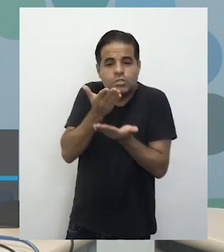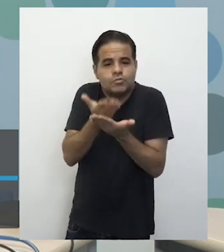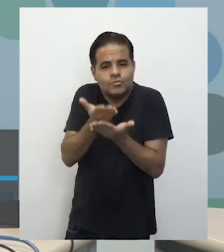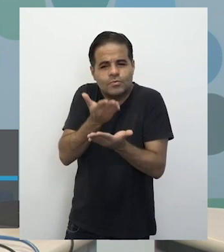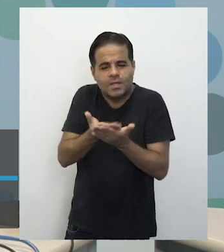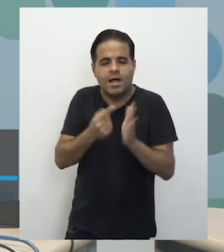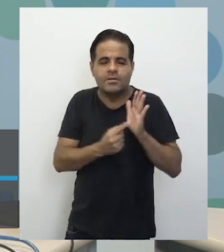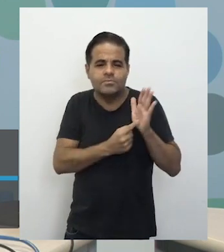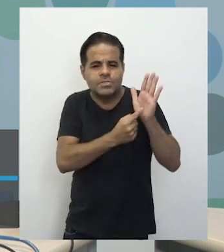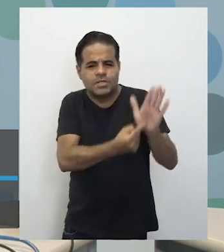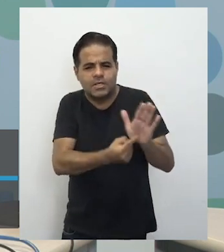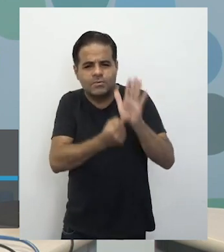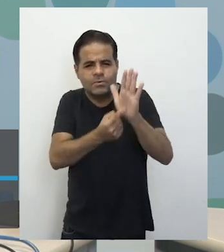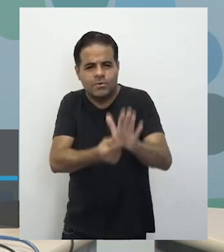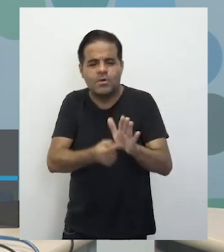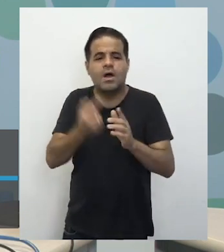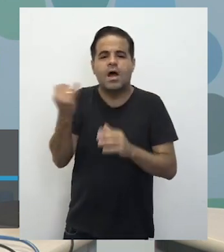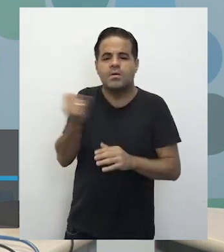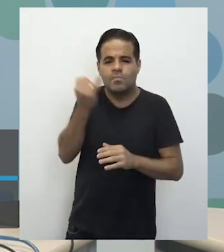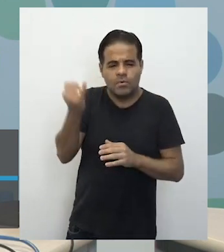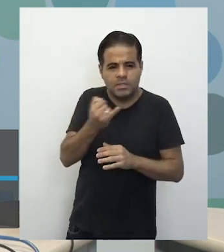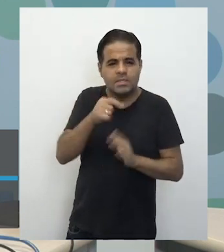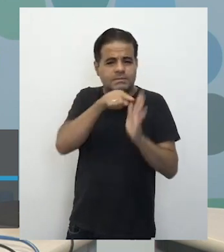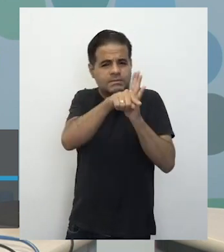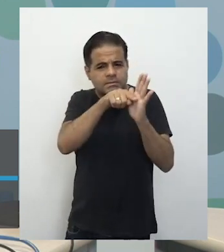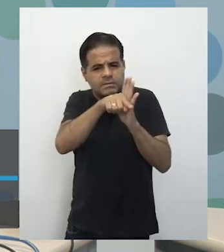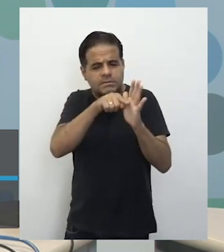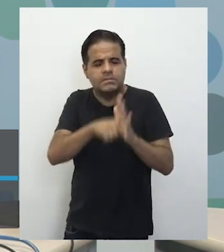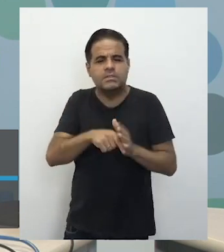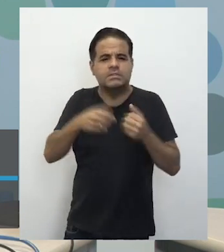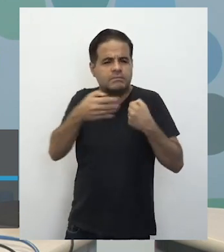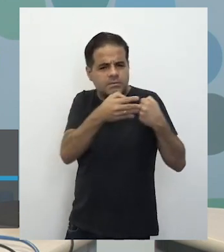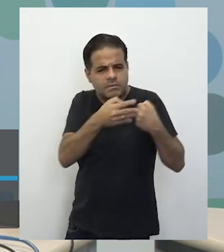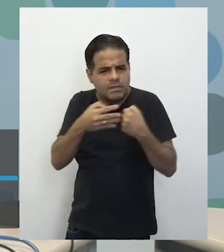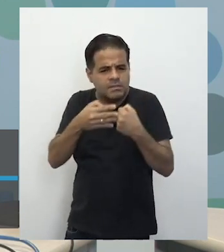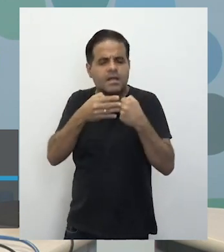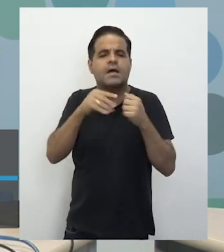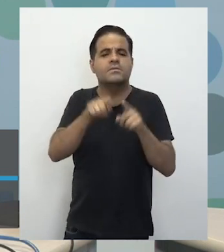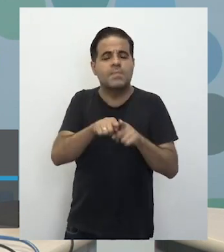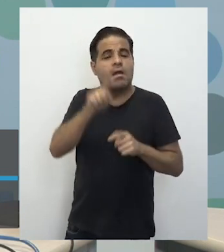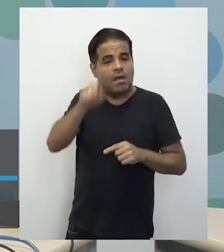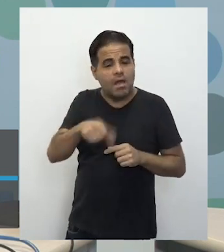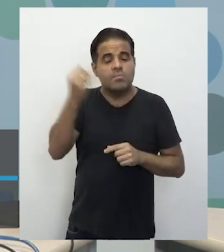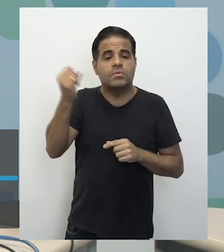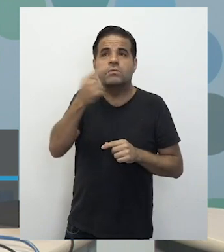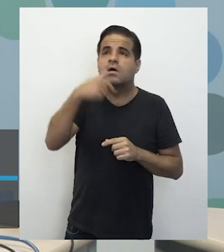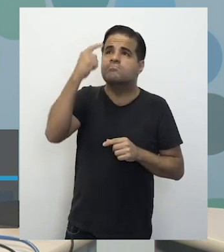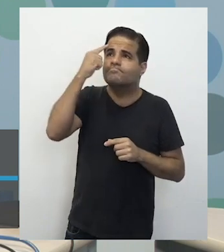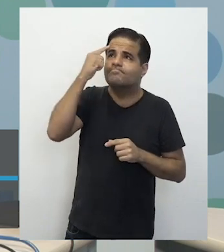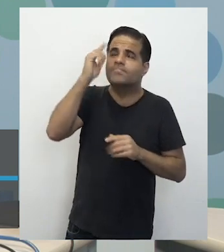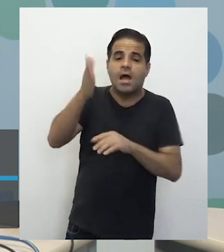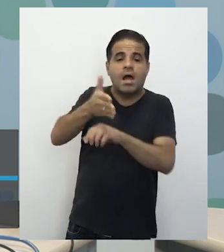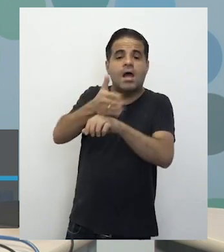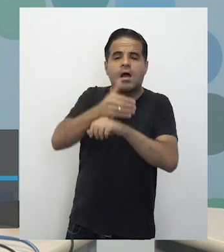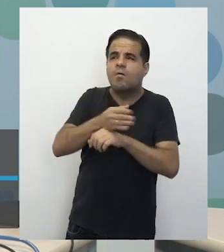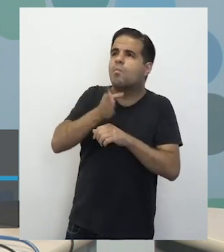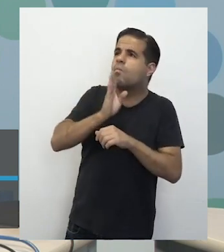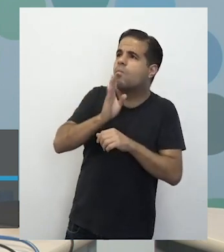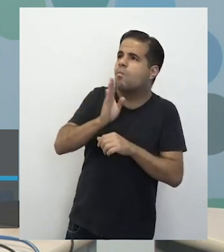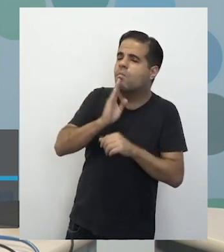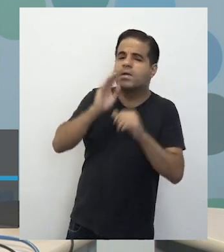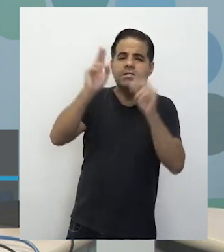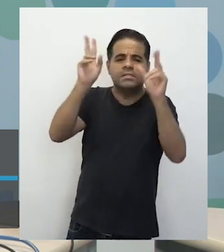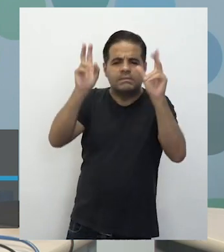sobre os indicadores, sobre a importância da análise desses dados, né? Então é importante a gente já ir até se familiarizando com